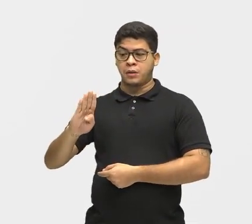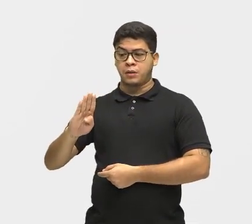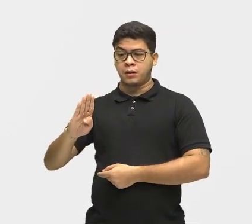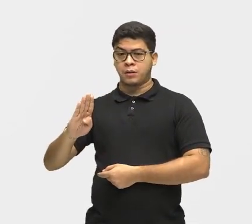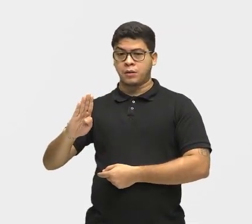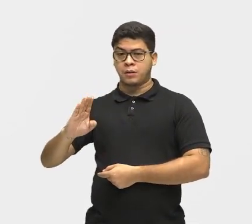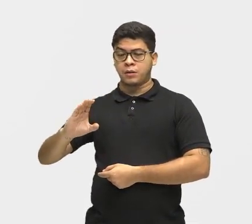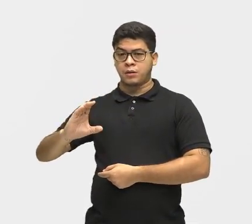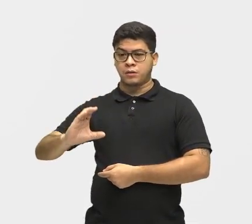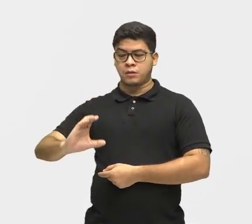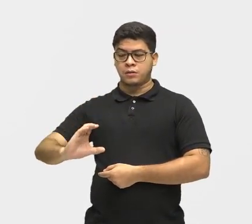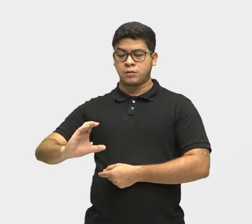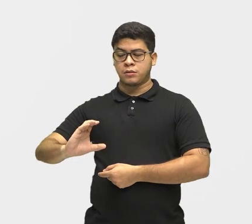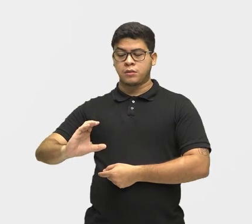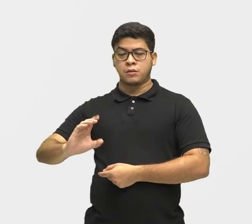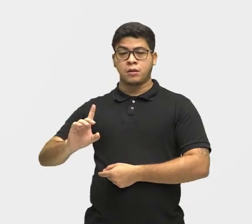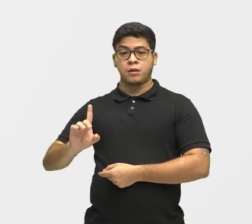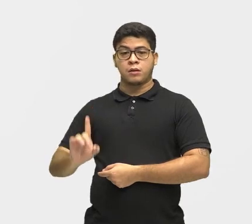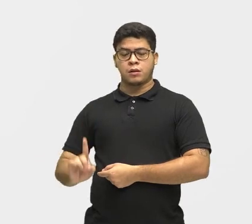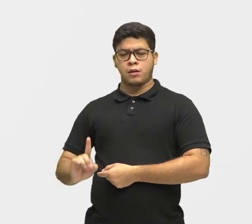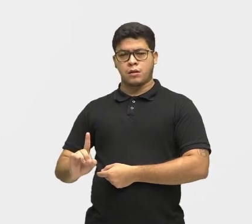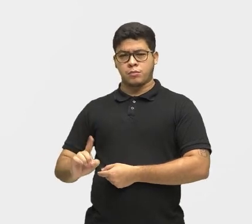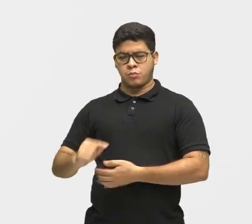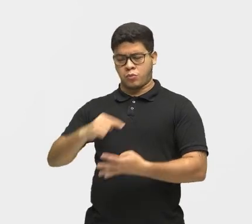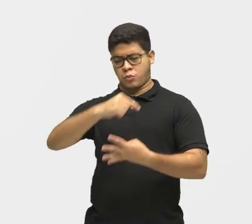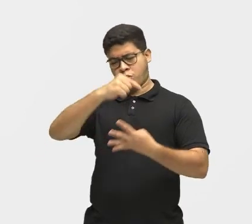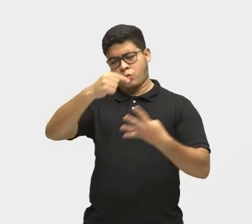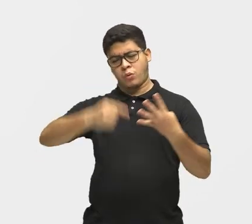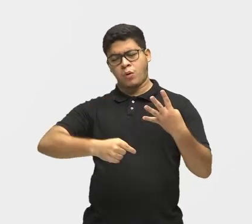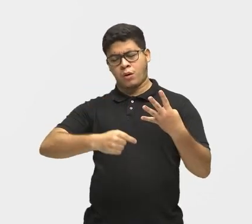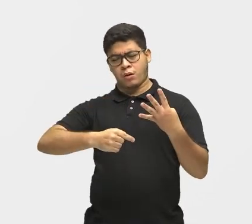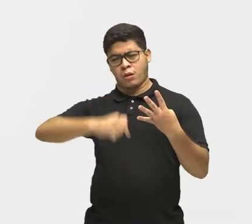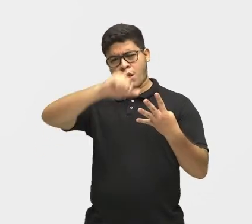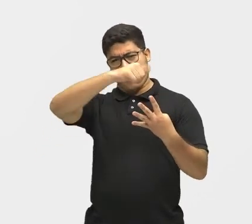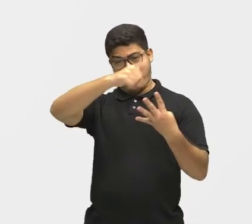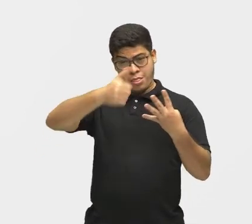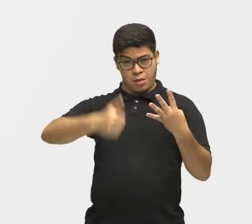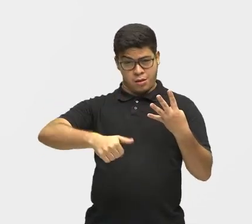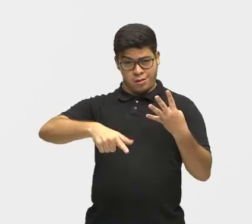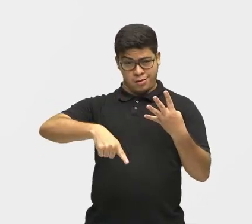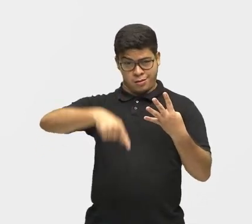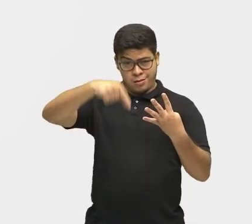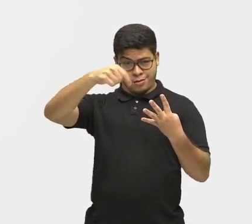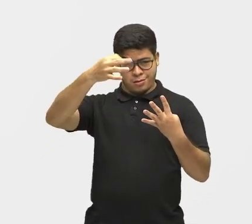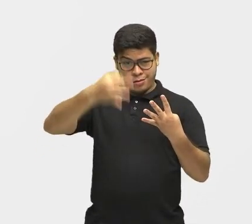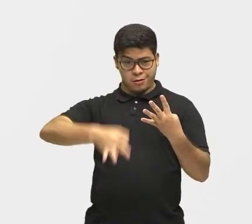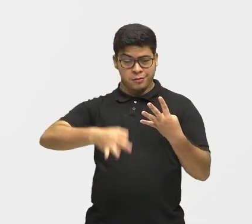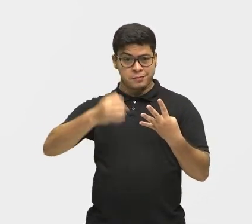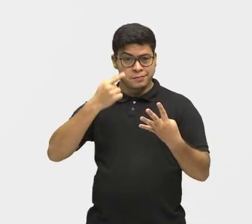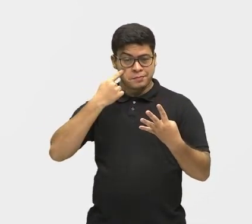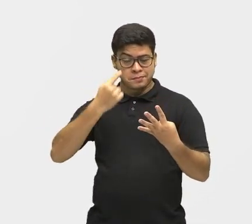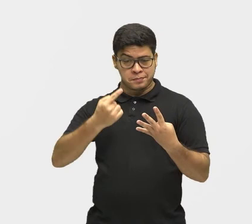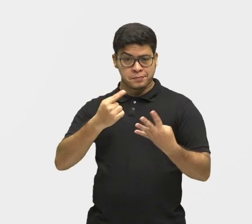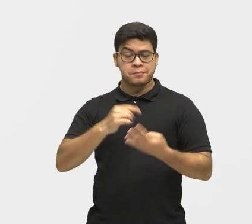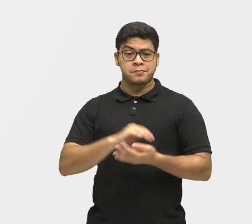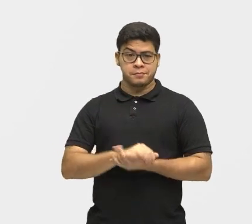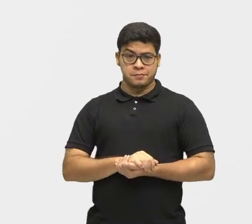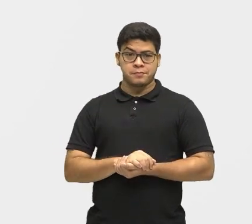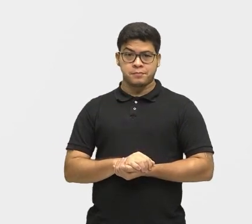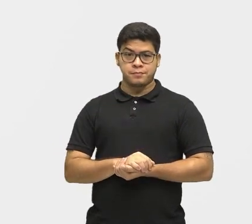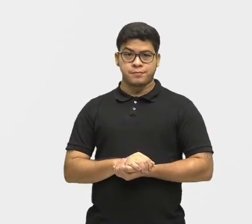óvulo fecundado. A alternativa C, do zigoto. A alternativa D, da parede do